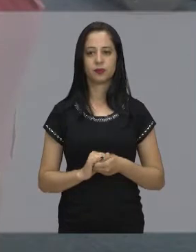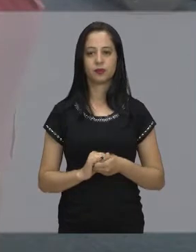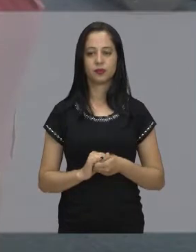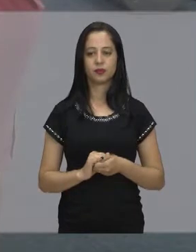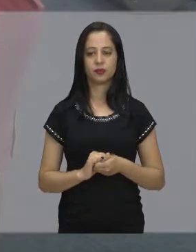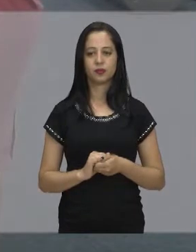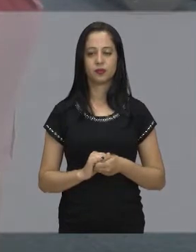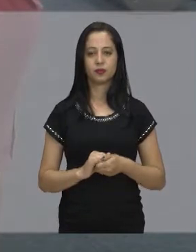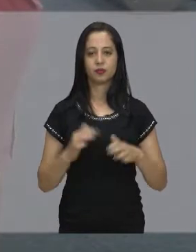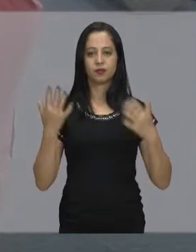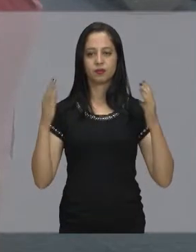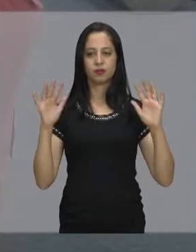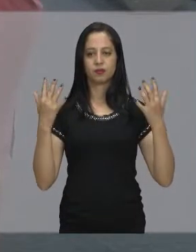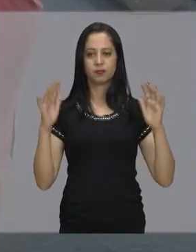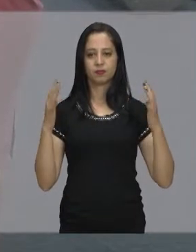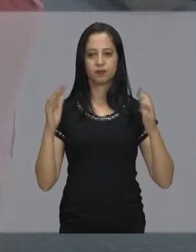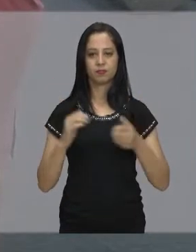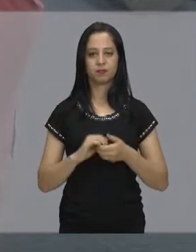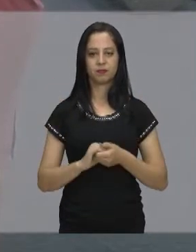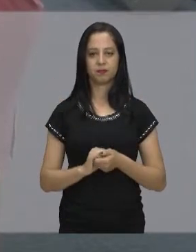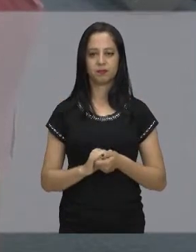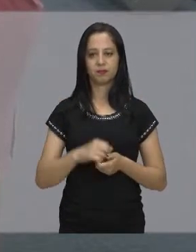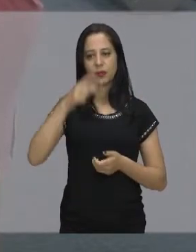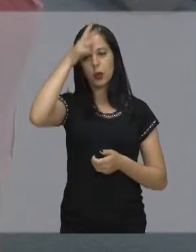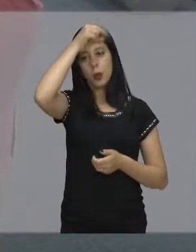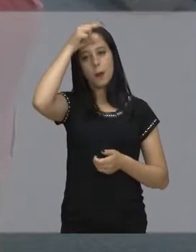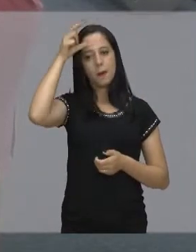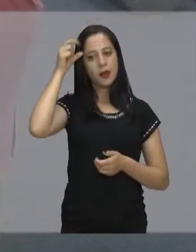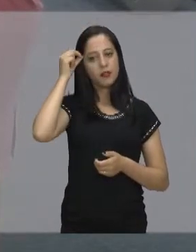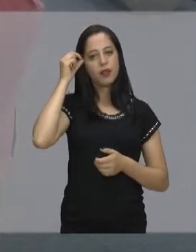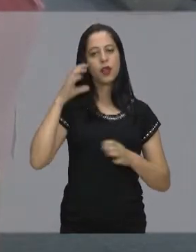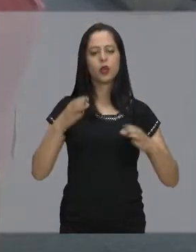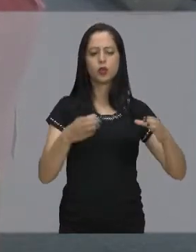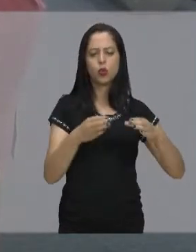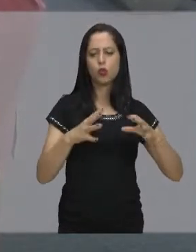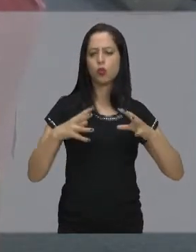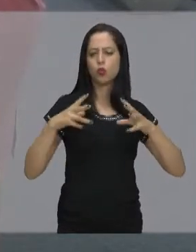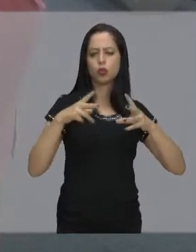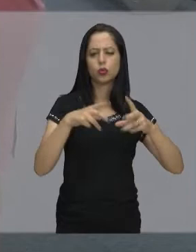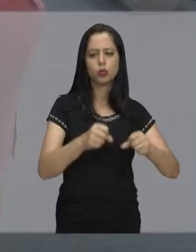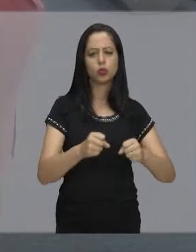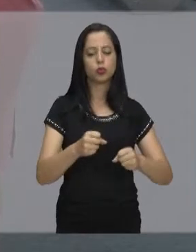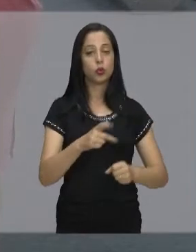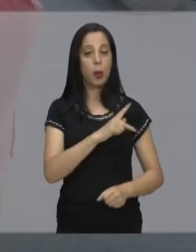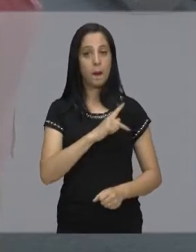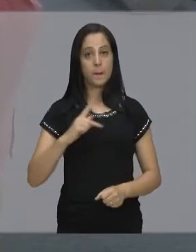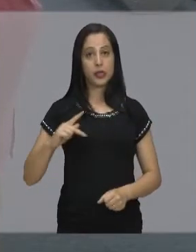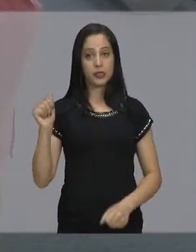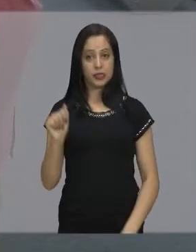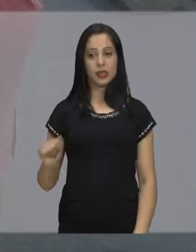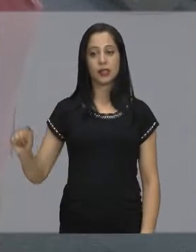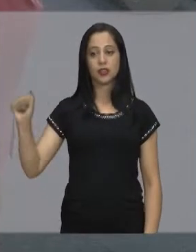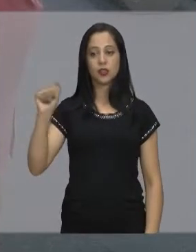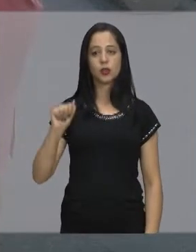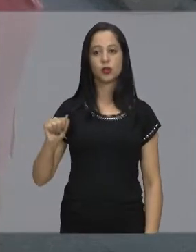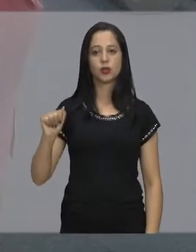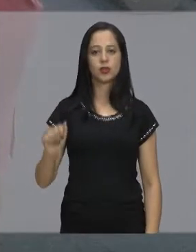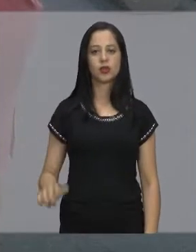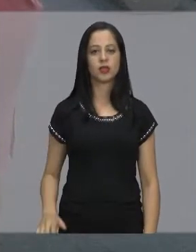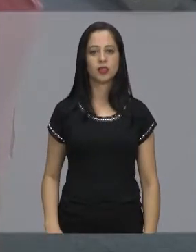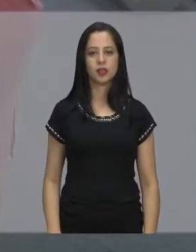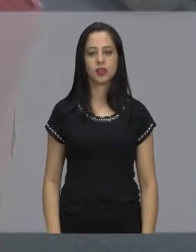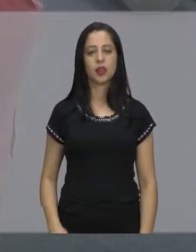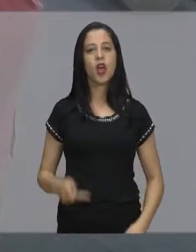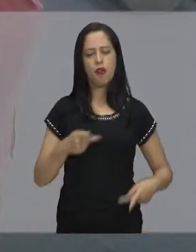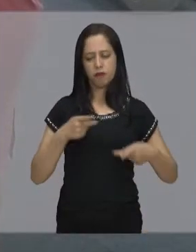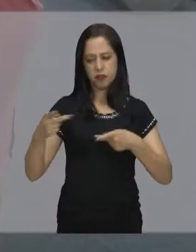Parabéns, então, Juvenil, também a você, ao prefeito, ao Anderson, toda a equipe, a presidente da associação. Sei que já estive também fazendo uma